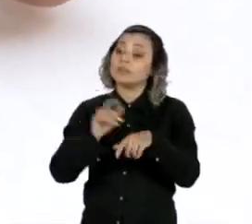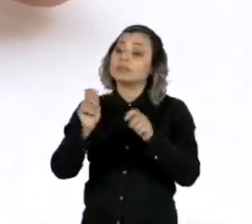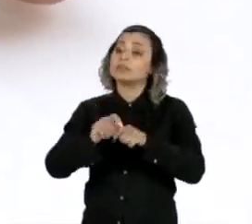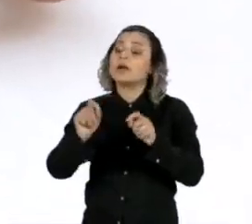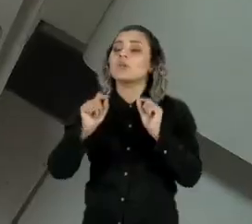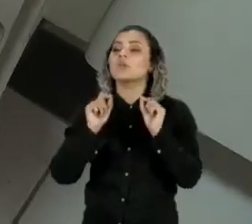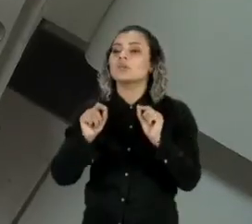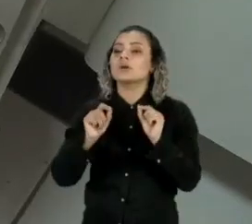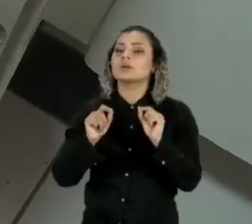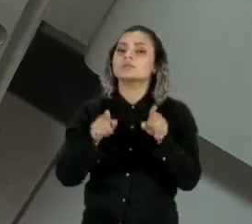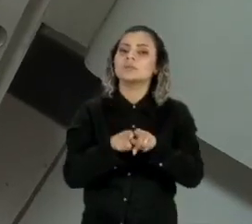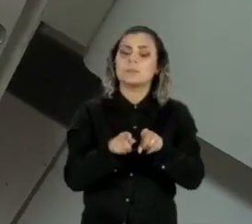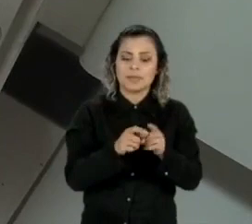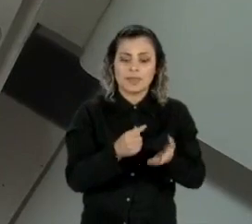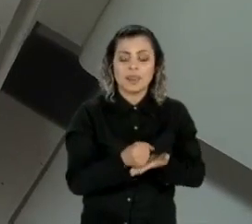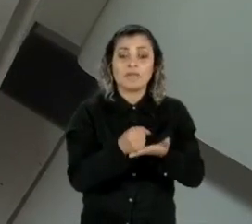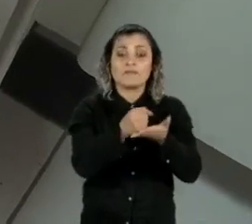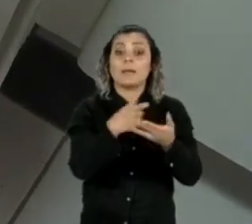ter